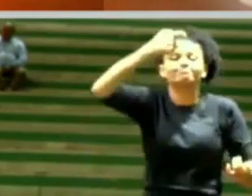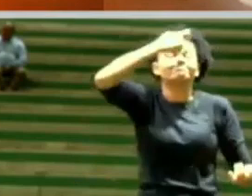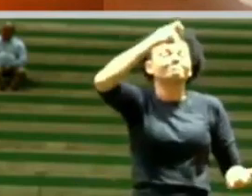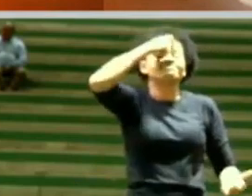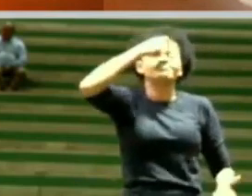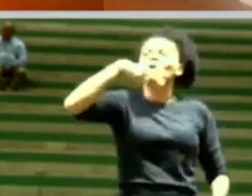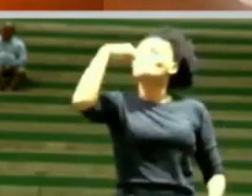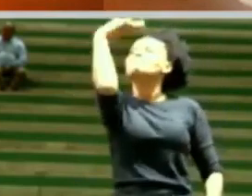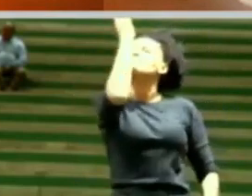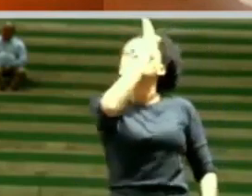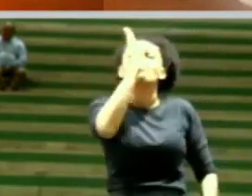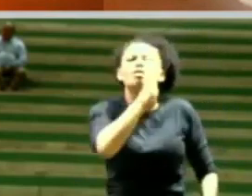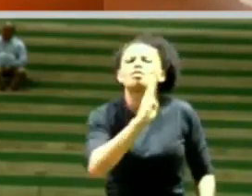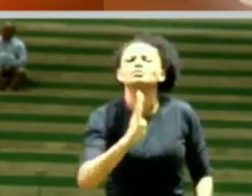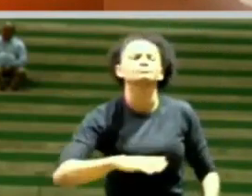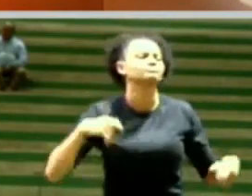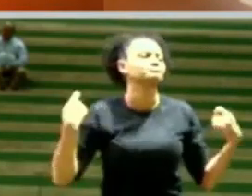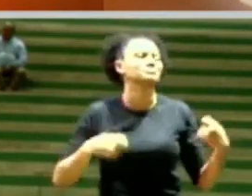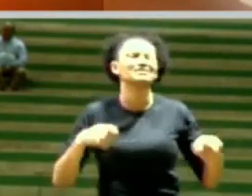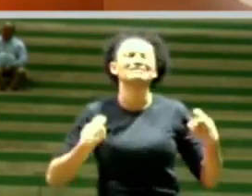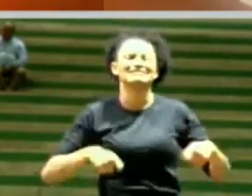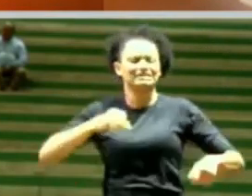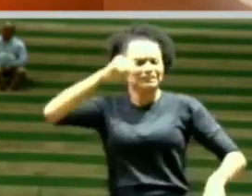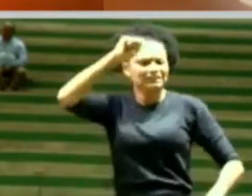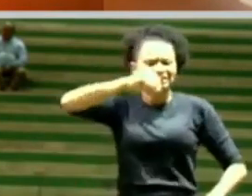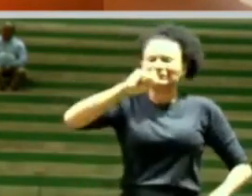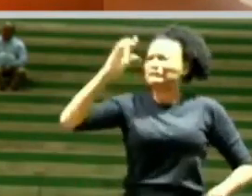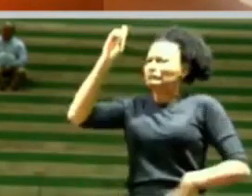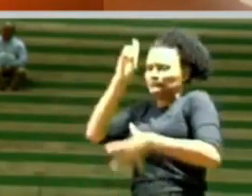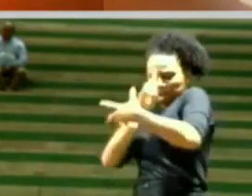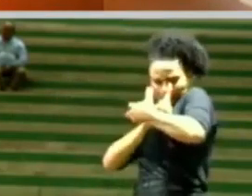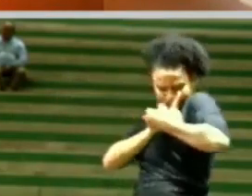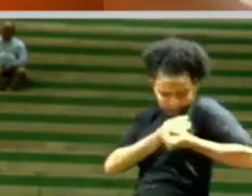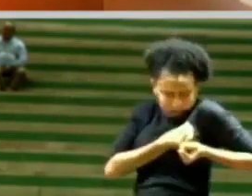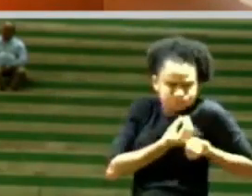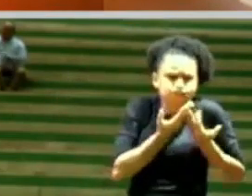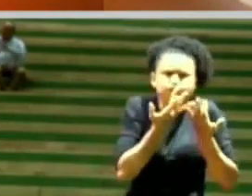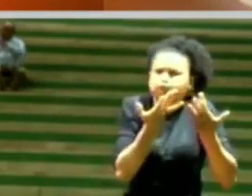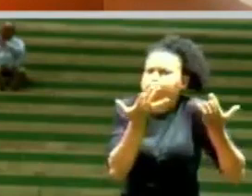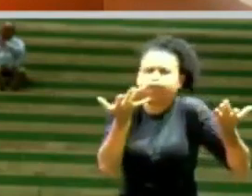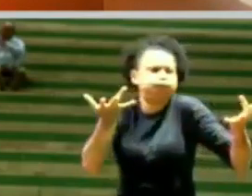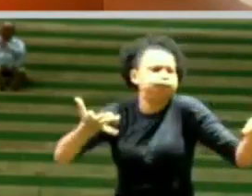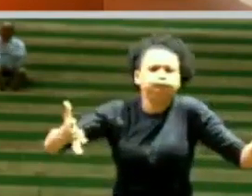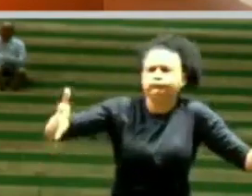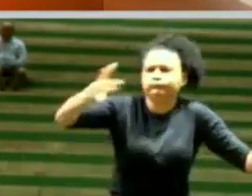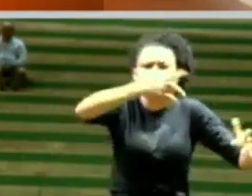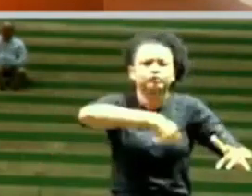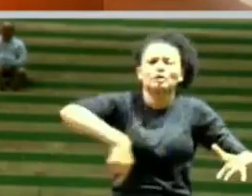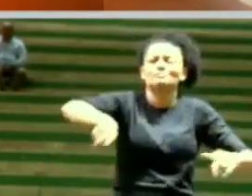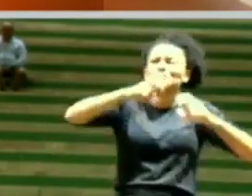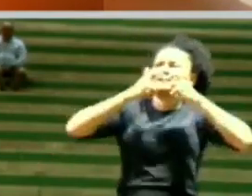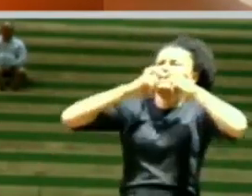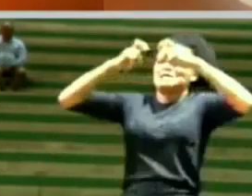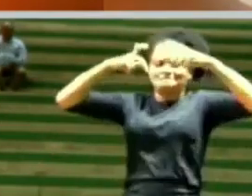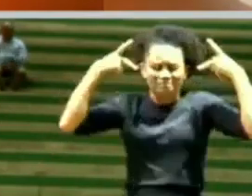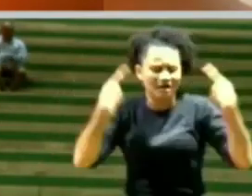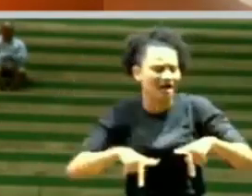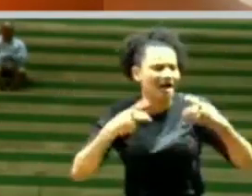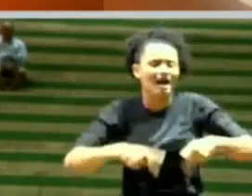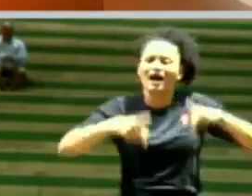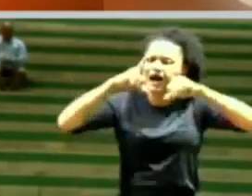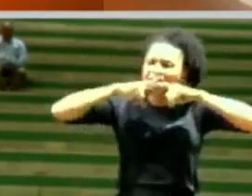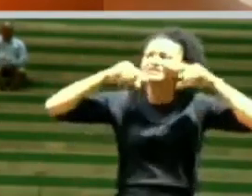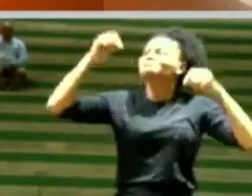que o Brasil precisa ser avivado. E o clamor por isso pode começar em Alagoas.